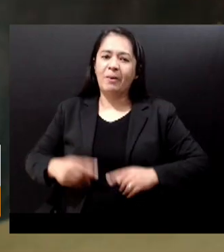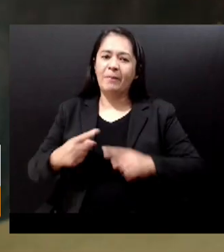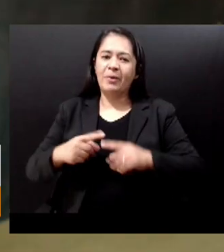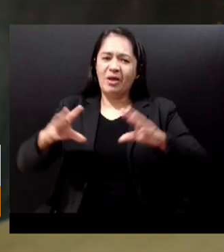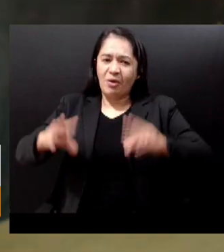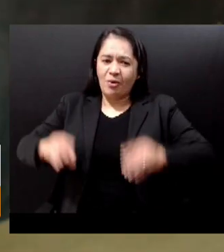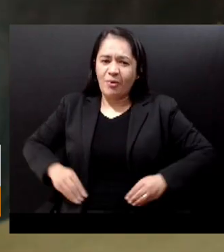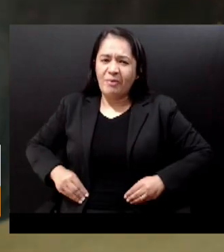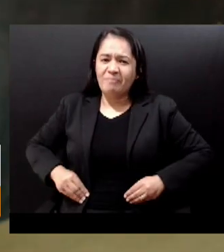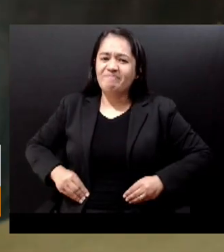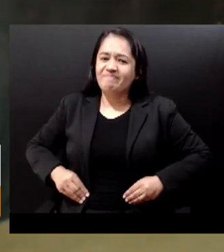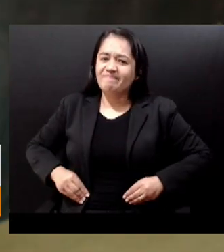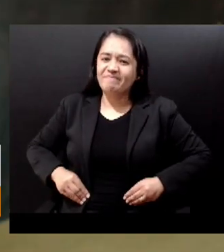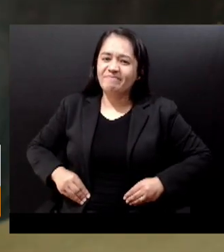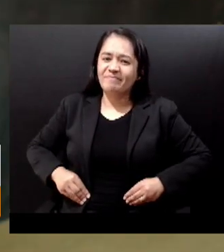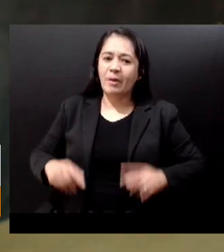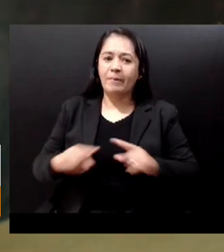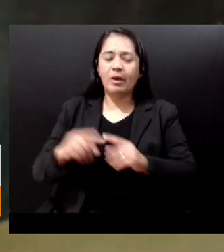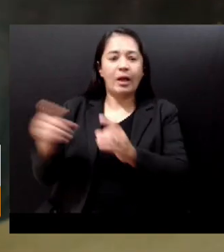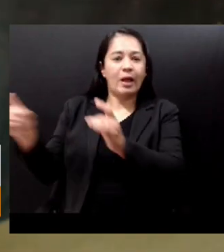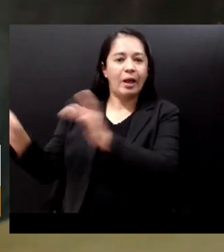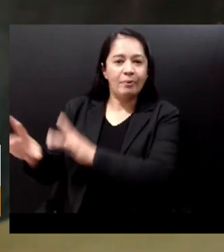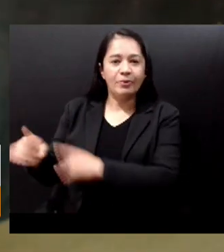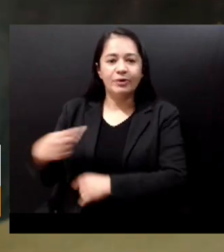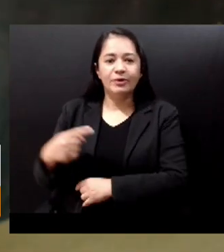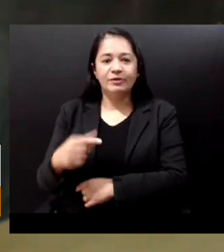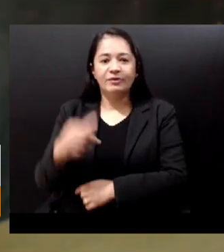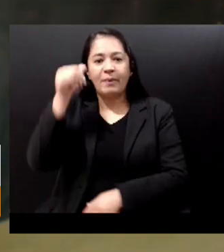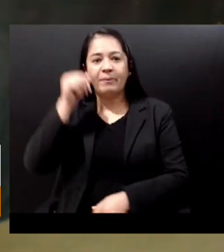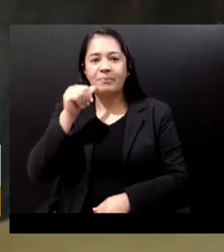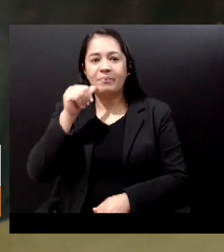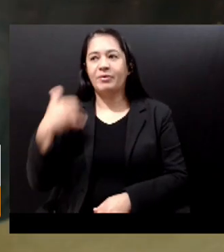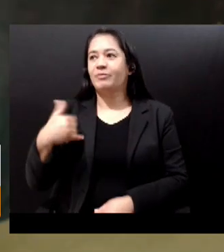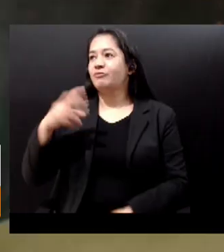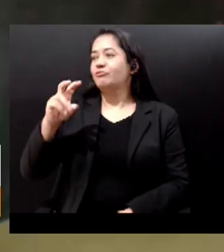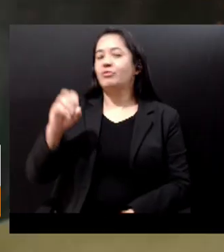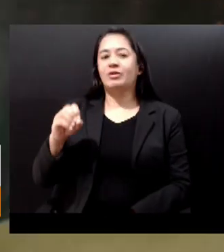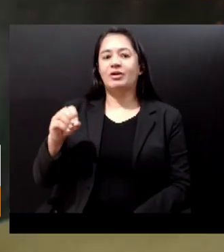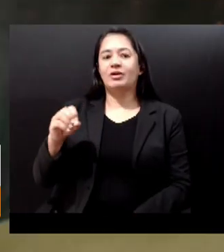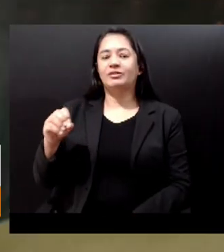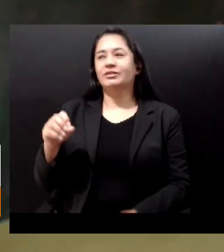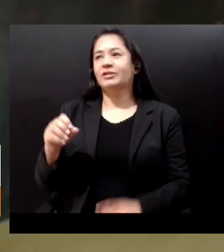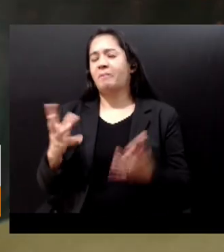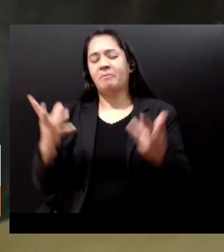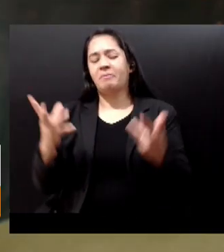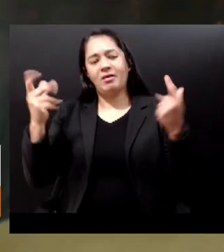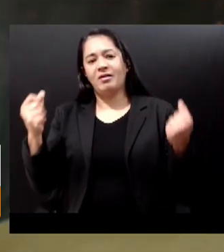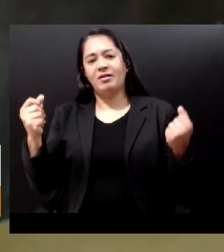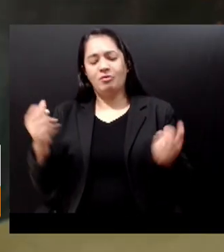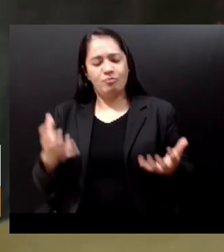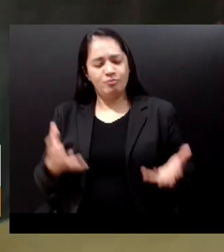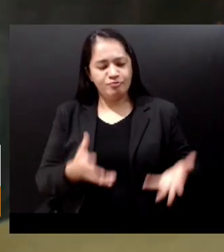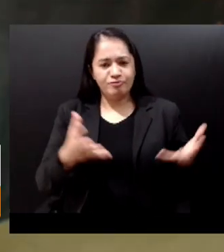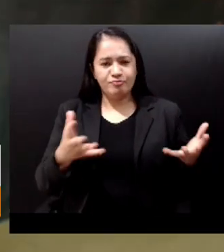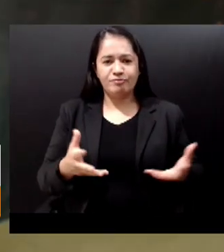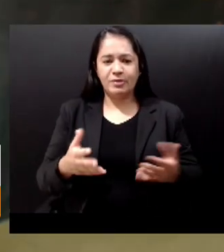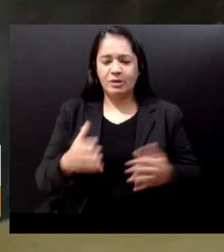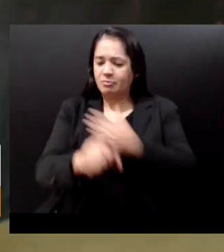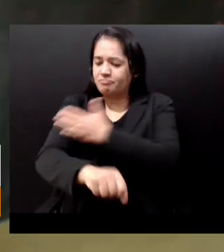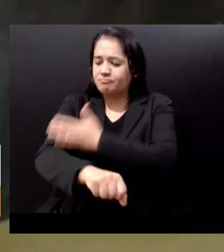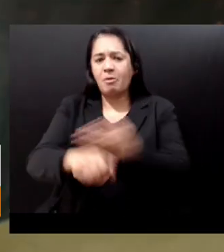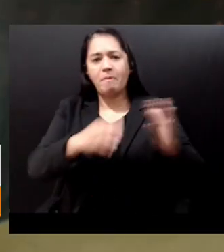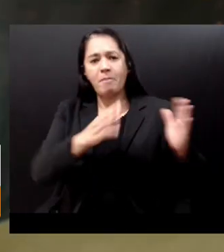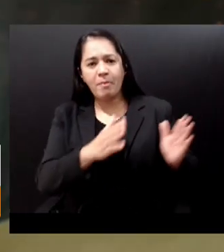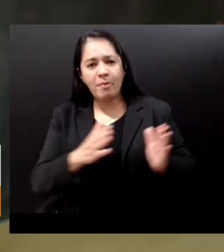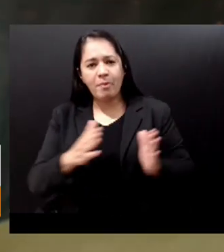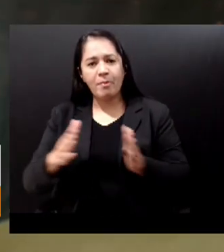quando passa, a gente vê mulher aí 50 a mais que tá dando show, né, de motivação, de disciplina,